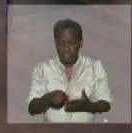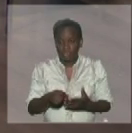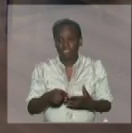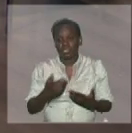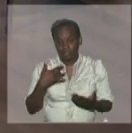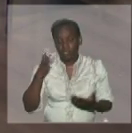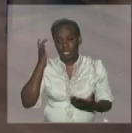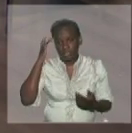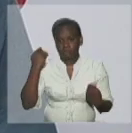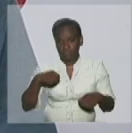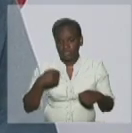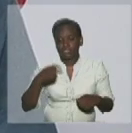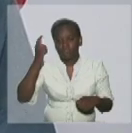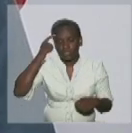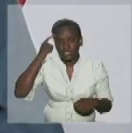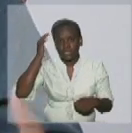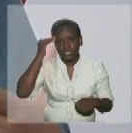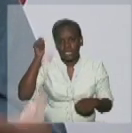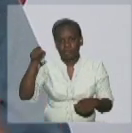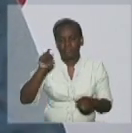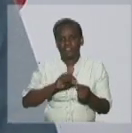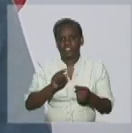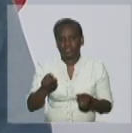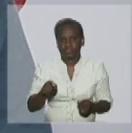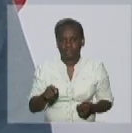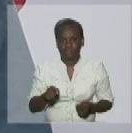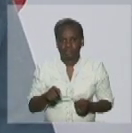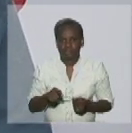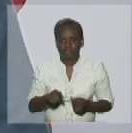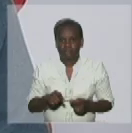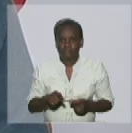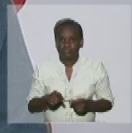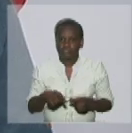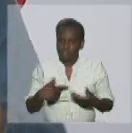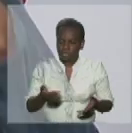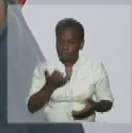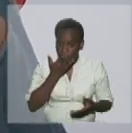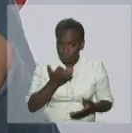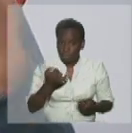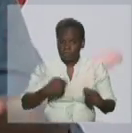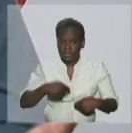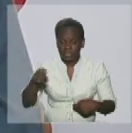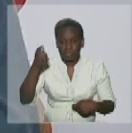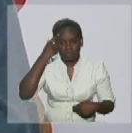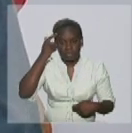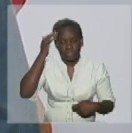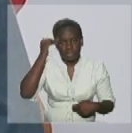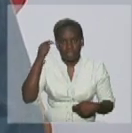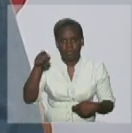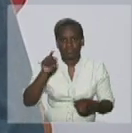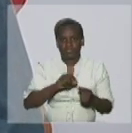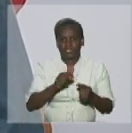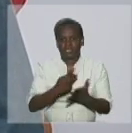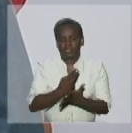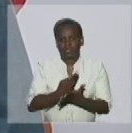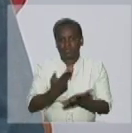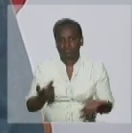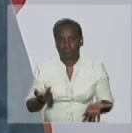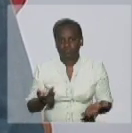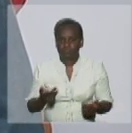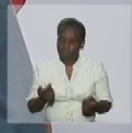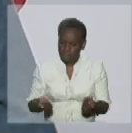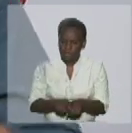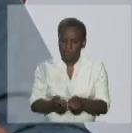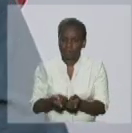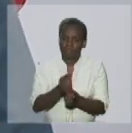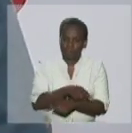isso? Eu acho que o outro tem que ter consciência do que fez, né? Para eu ter que perdoar, o outro tem que ter essa consciência do que foi